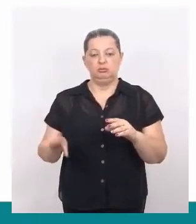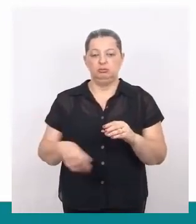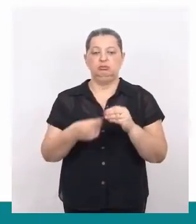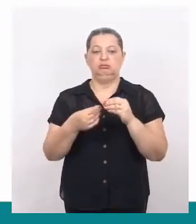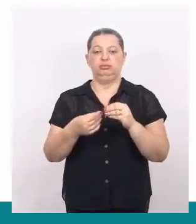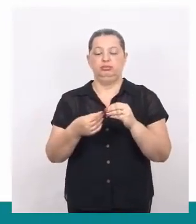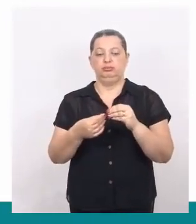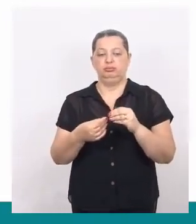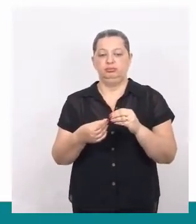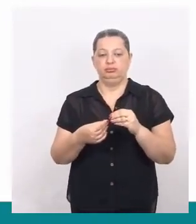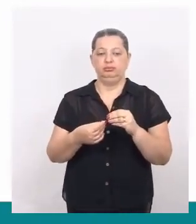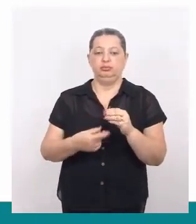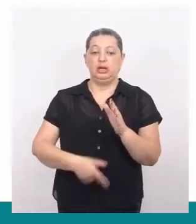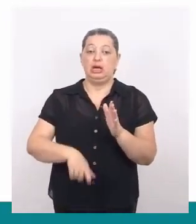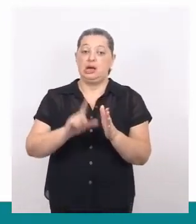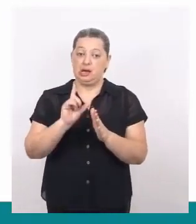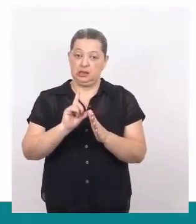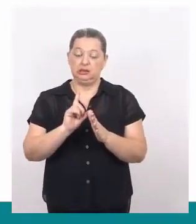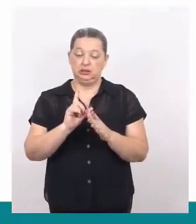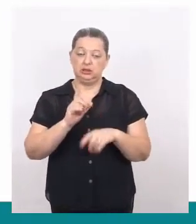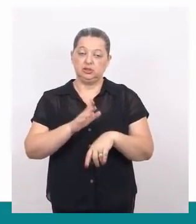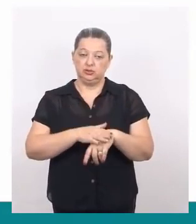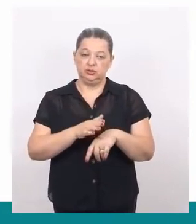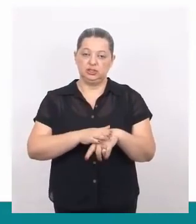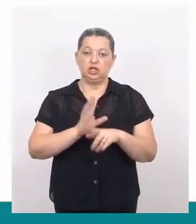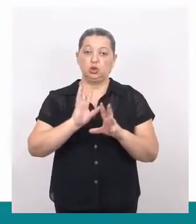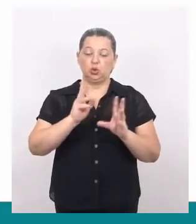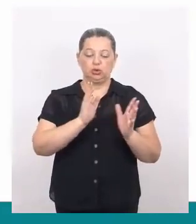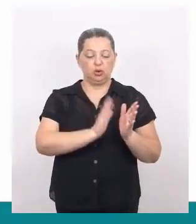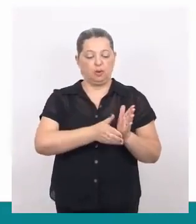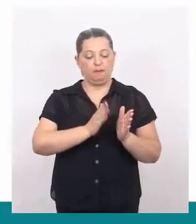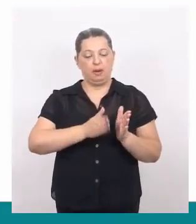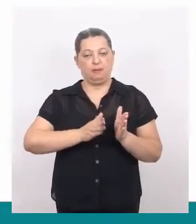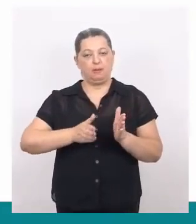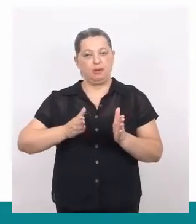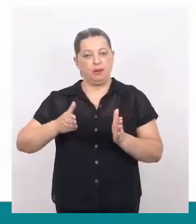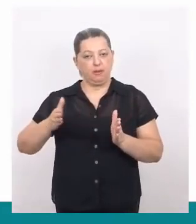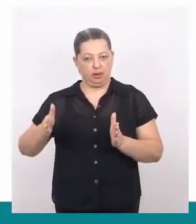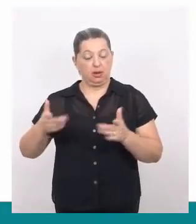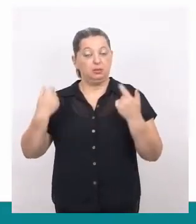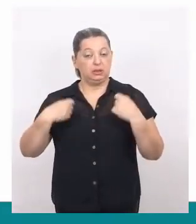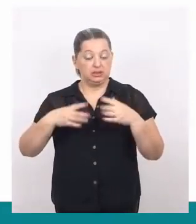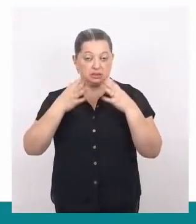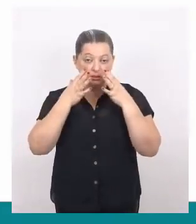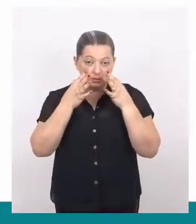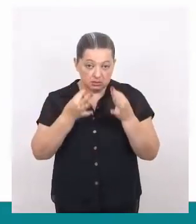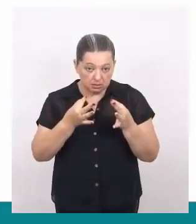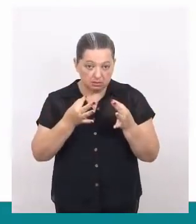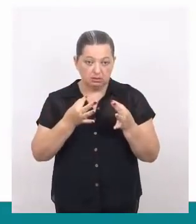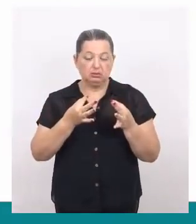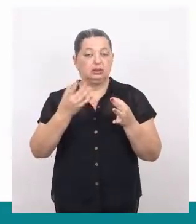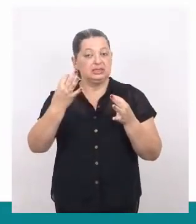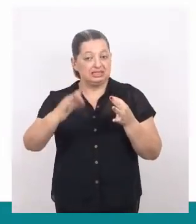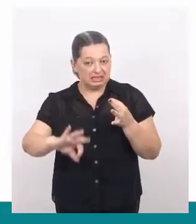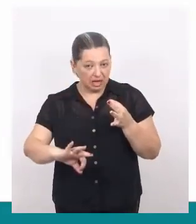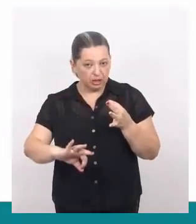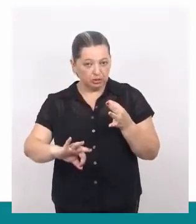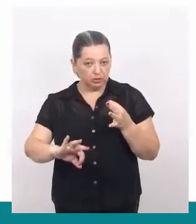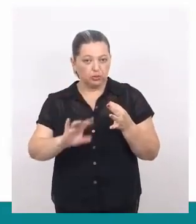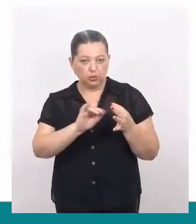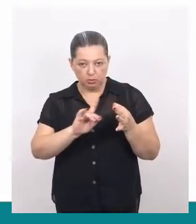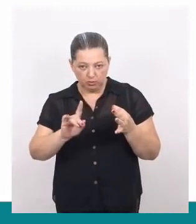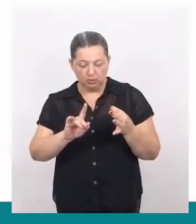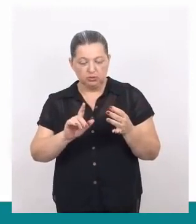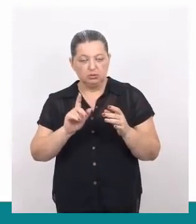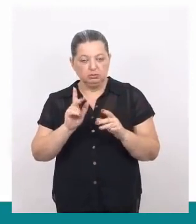antes de constituir a jornada desse docente, tá? Então, verifica certinho a jornada desse docente para